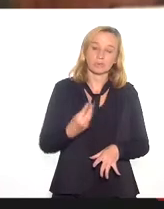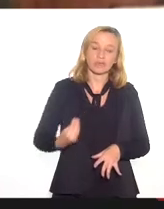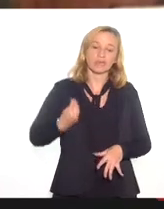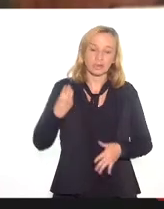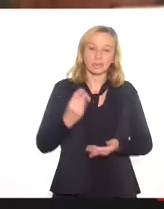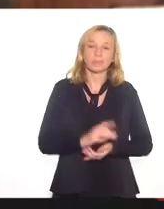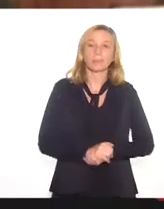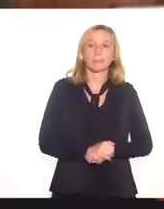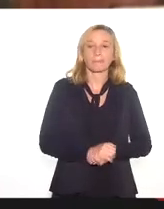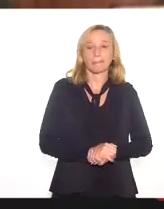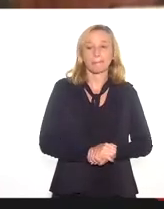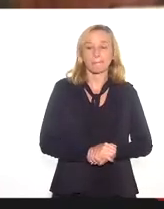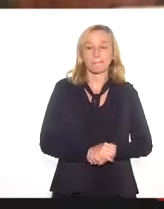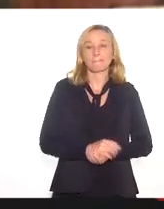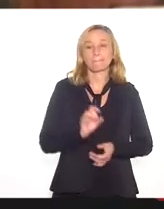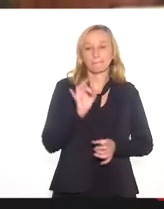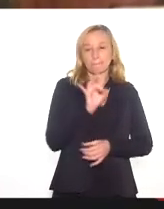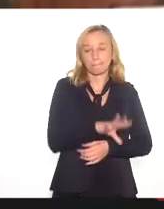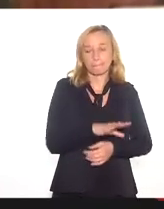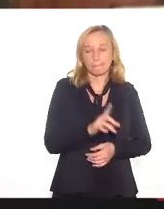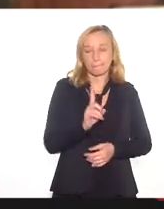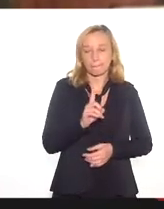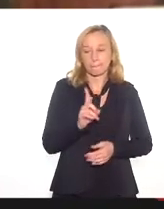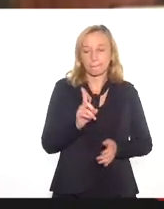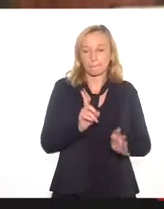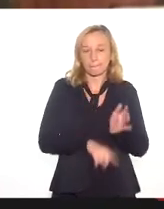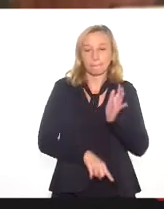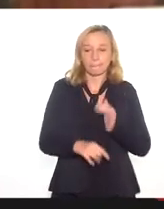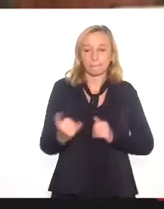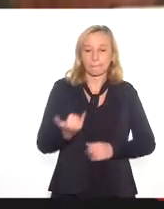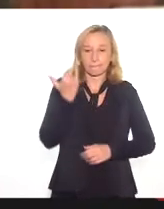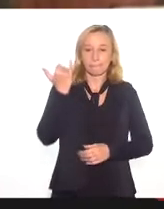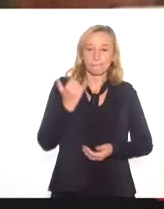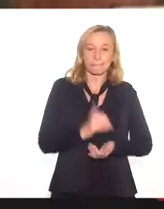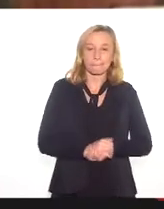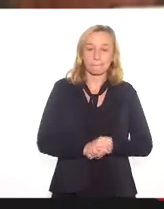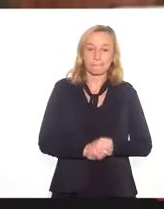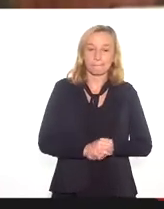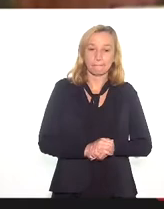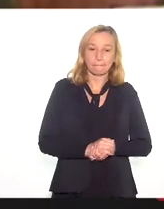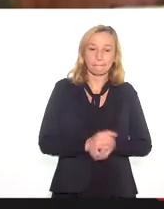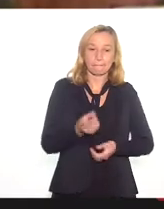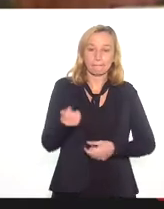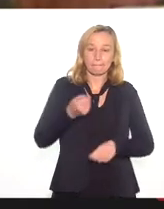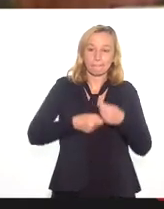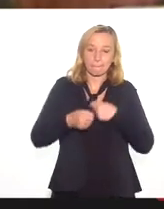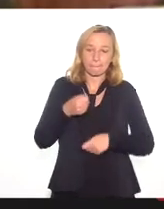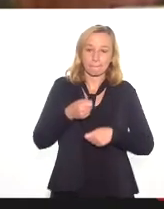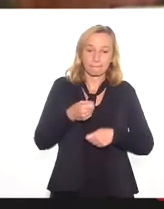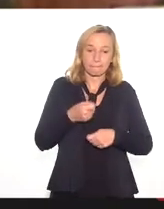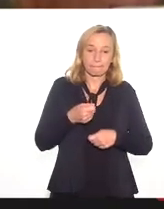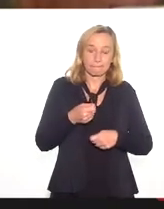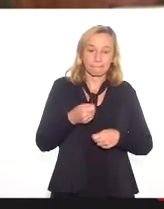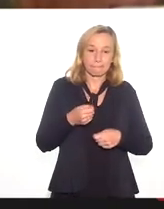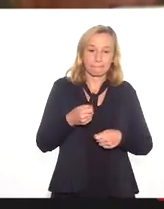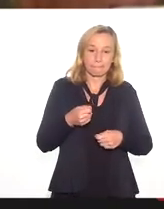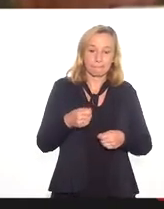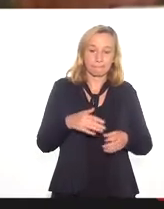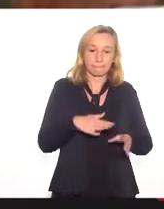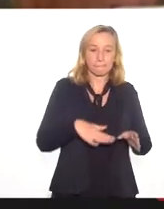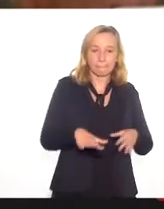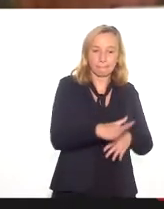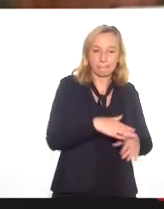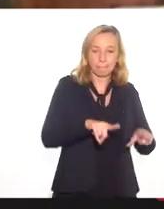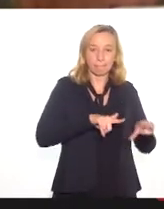por último, mas não menos importante, ativa a economia por meio do setor de serviços.